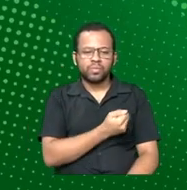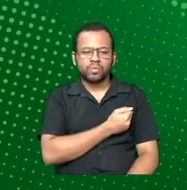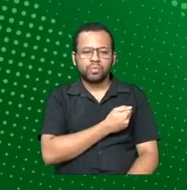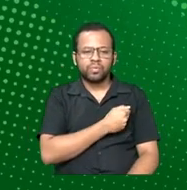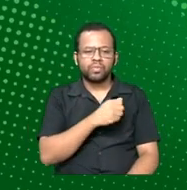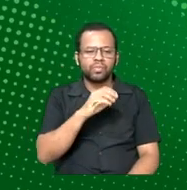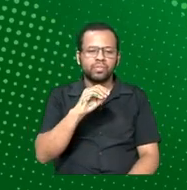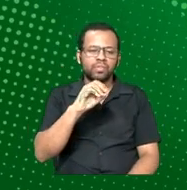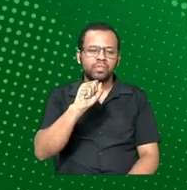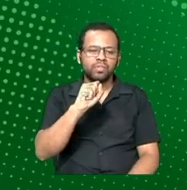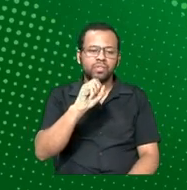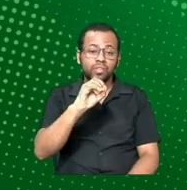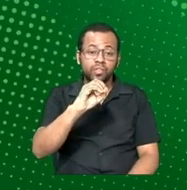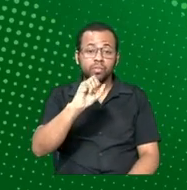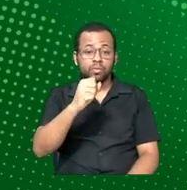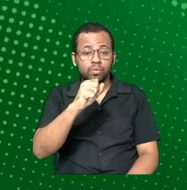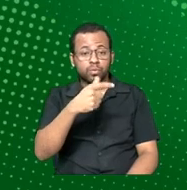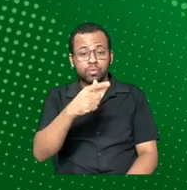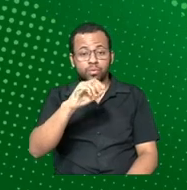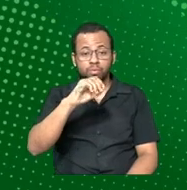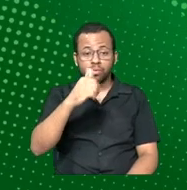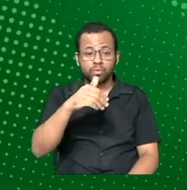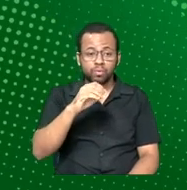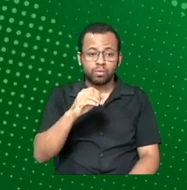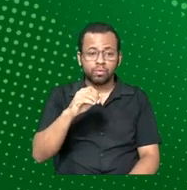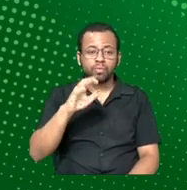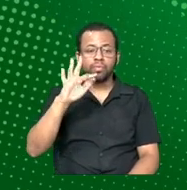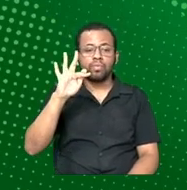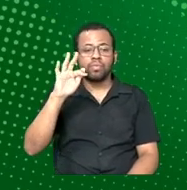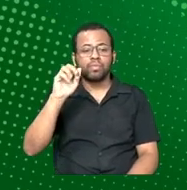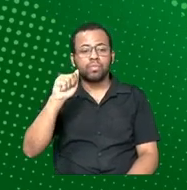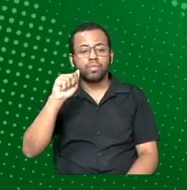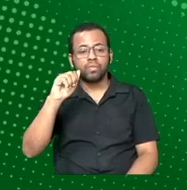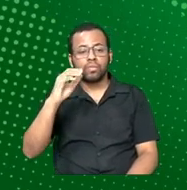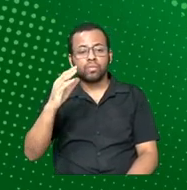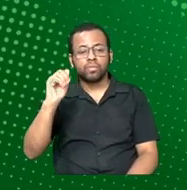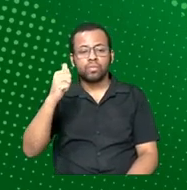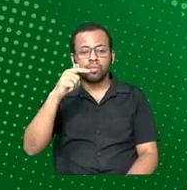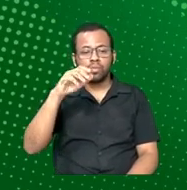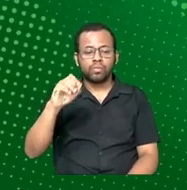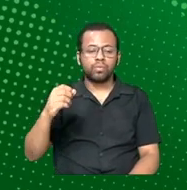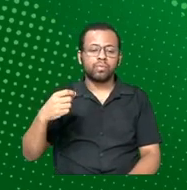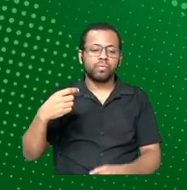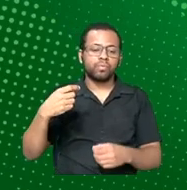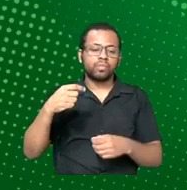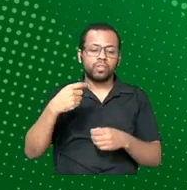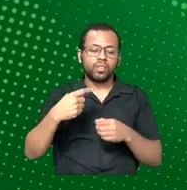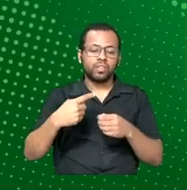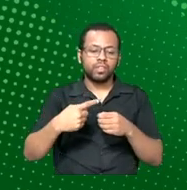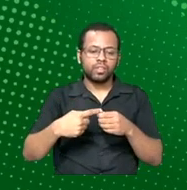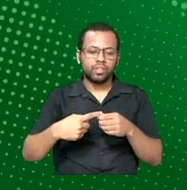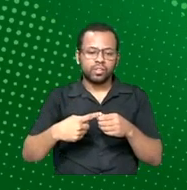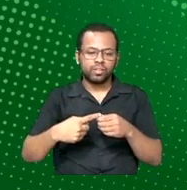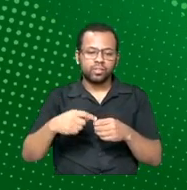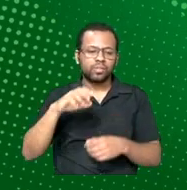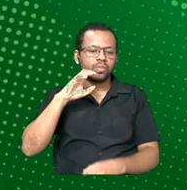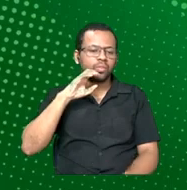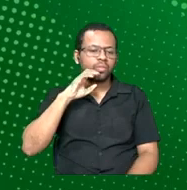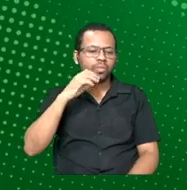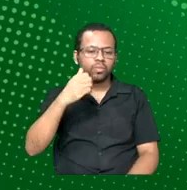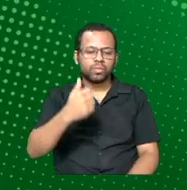0820 Falcão lá aqui de Aracaju né foi lá com a Regional socorro mais um para regional do benezinho